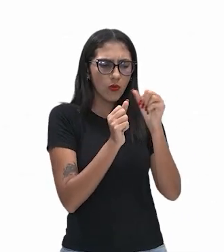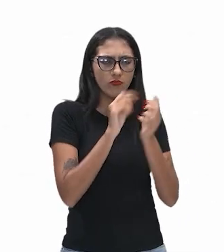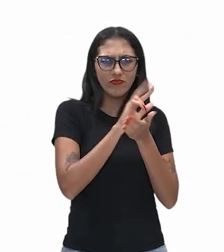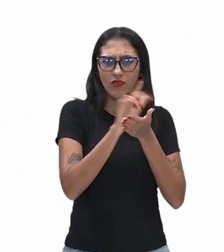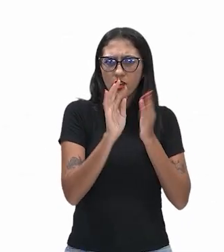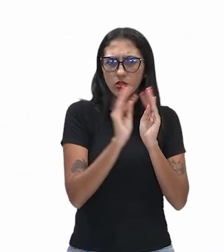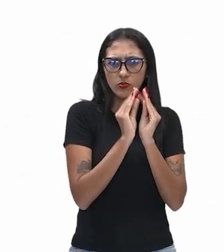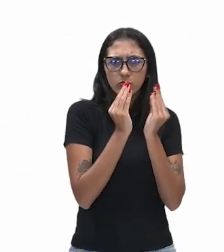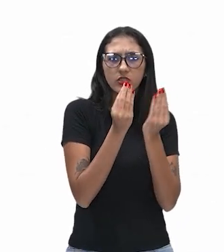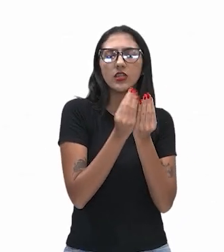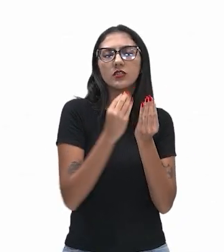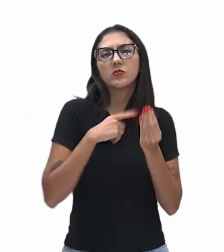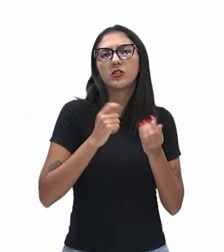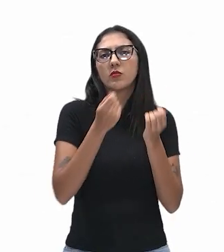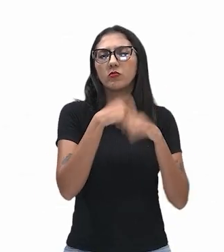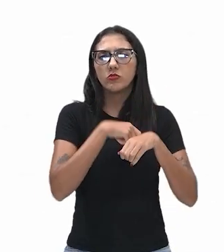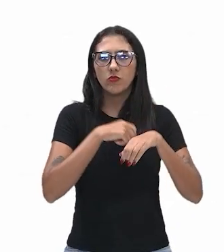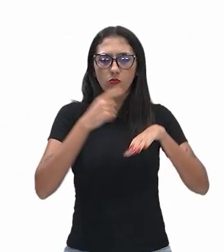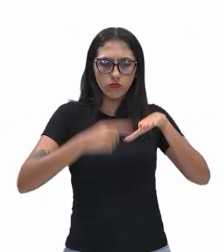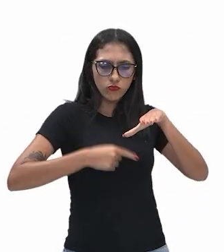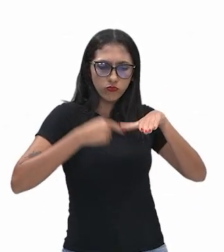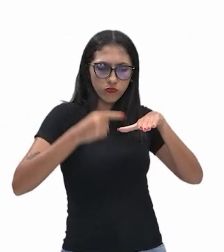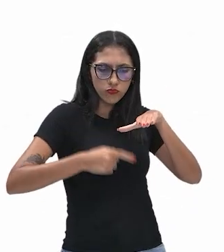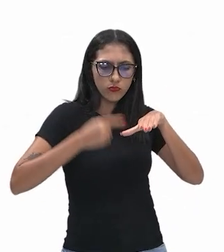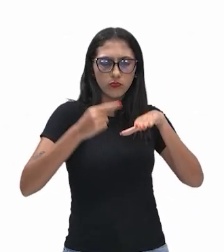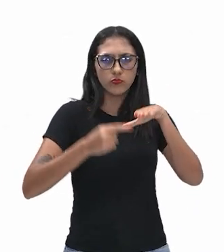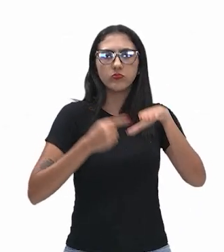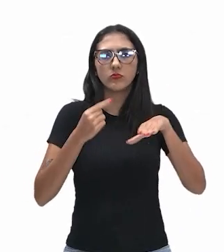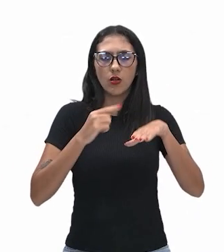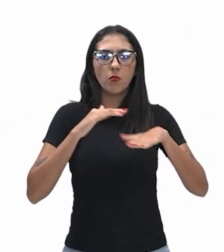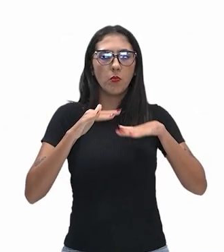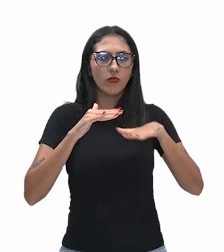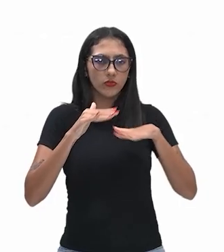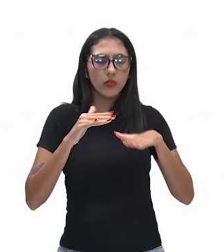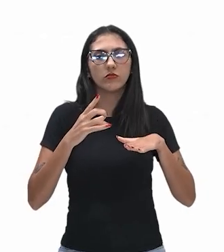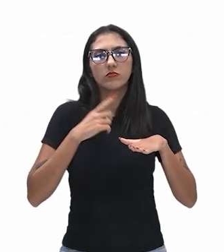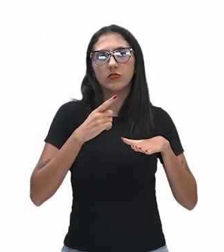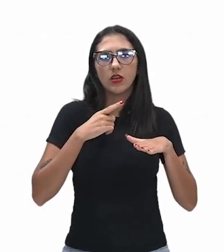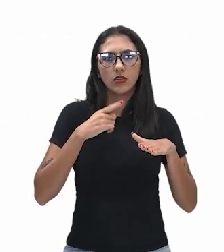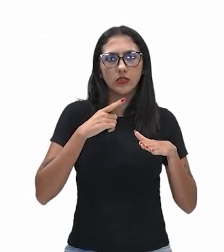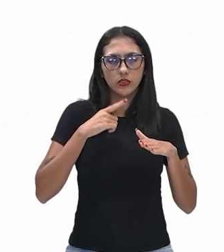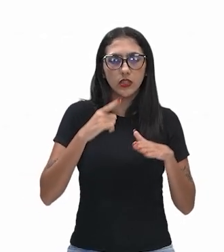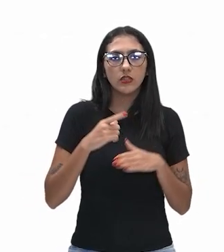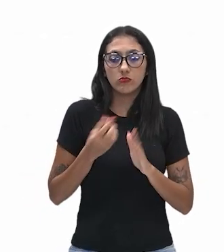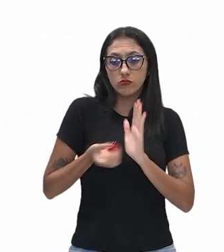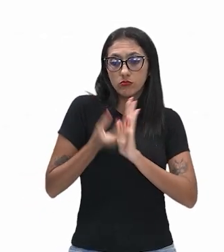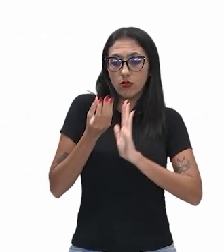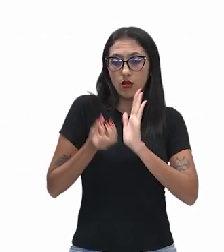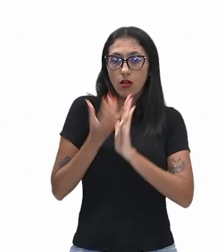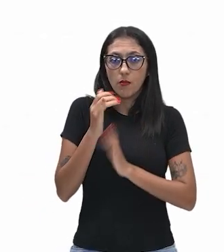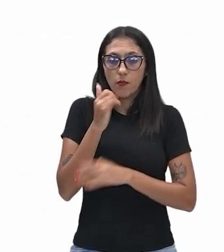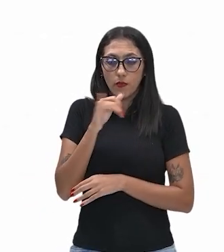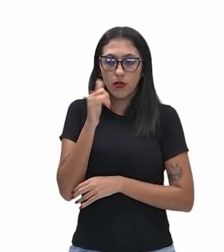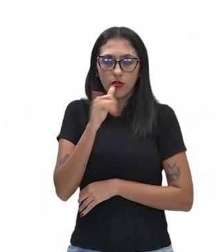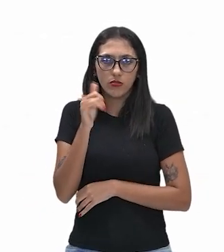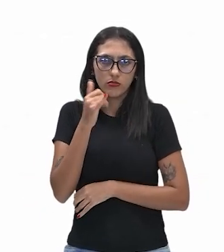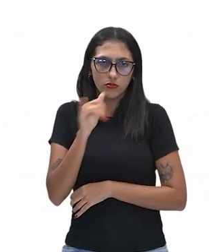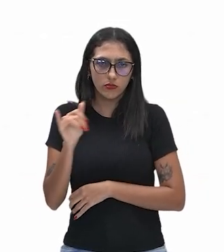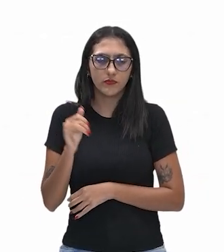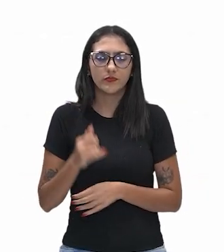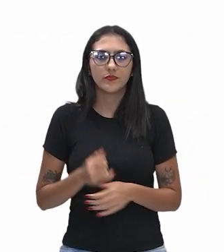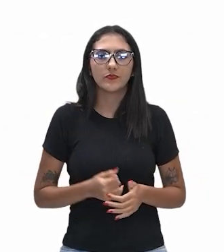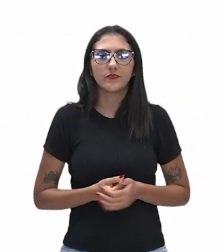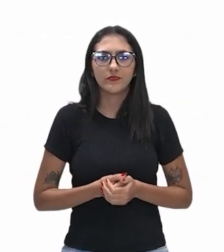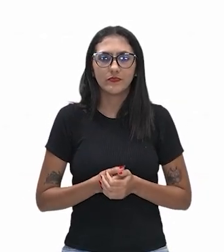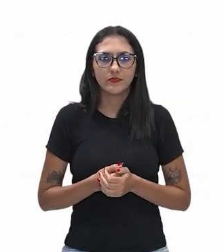a turbina. E ao girar essa turbina, eu vou ter geração de energia elétrica. Gente, sempre a